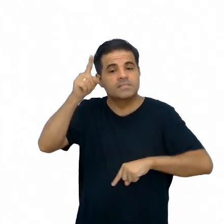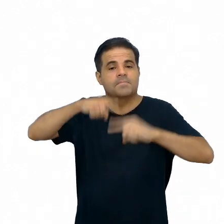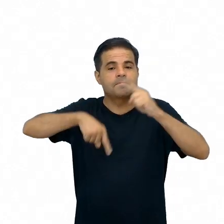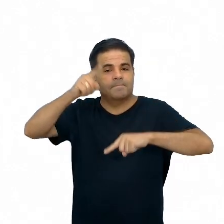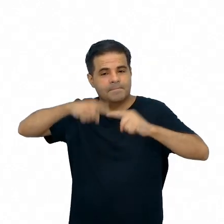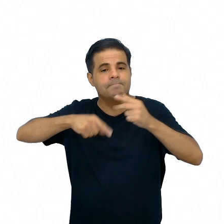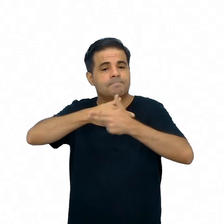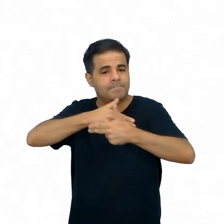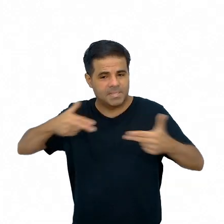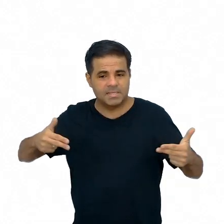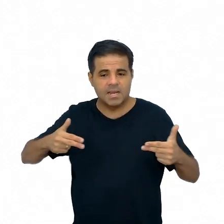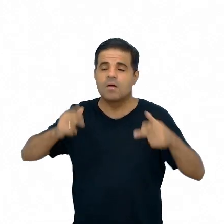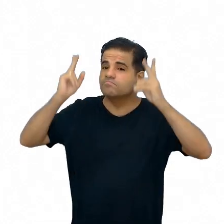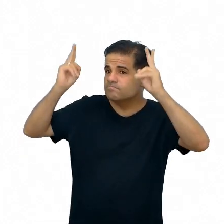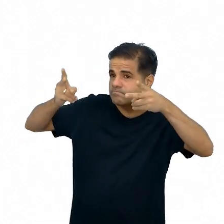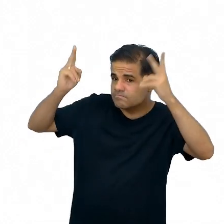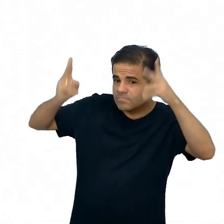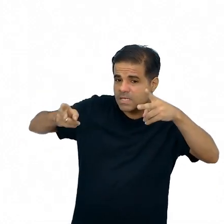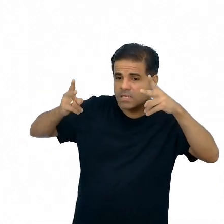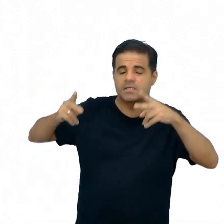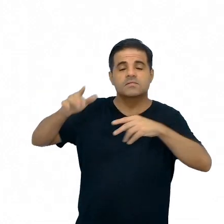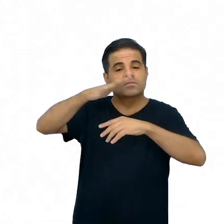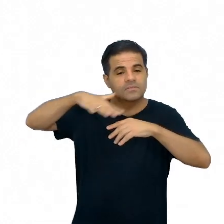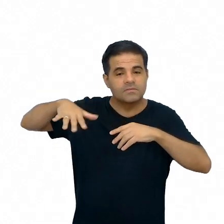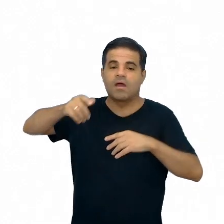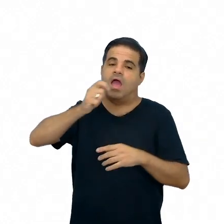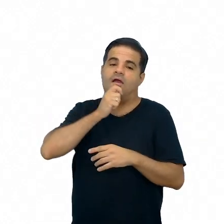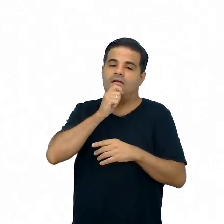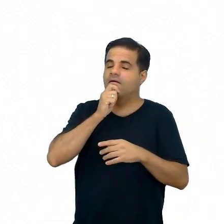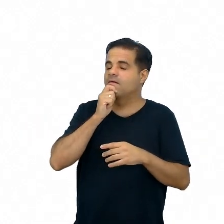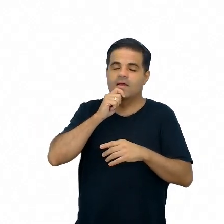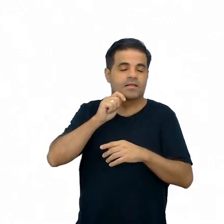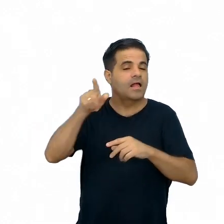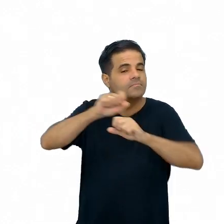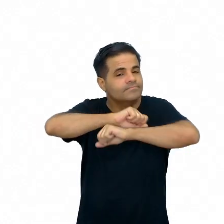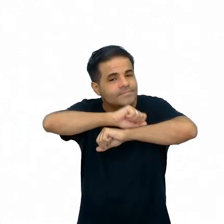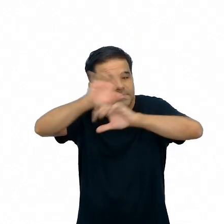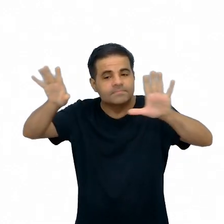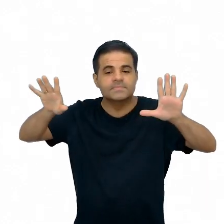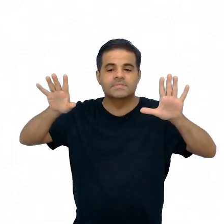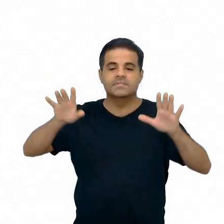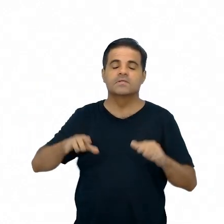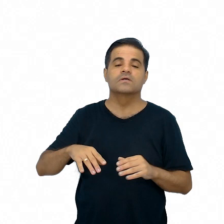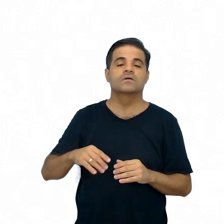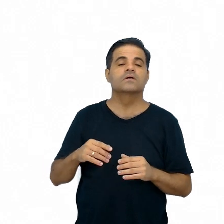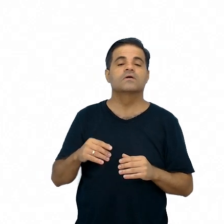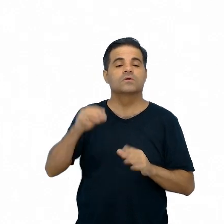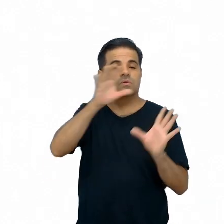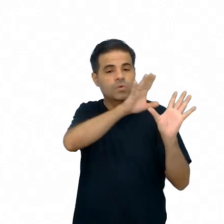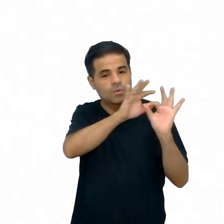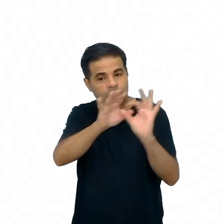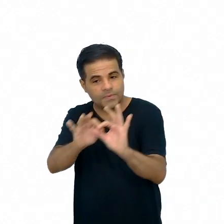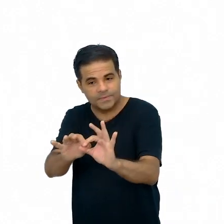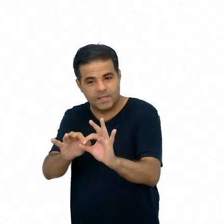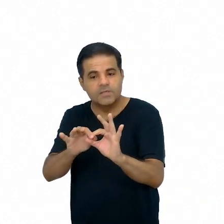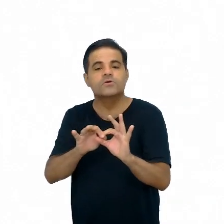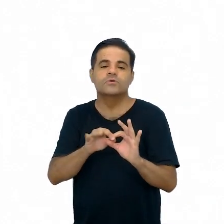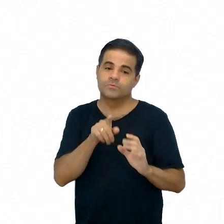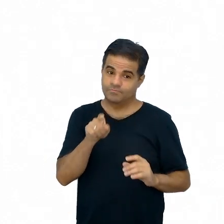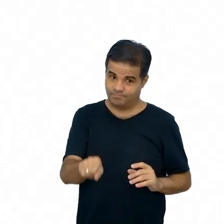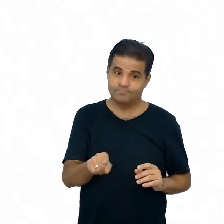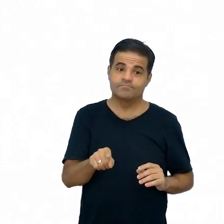material, né, mesmo ela não estando de forma explícita, né, no contexto aí